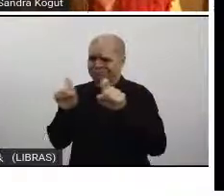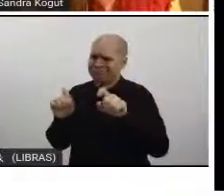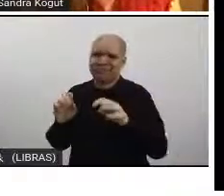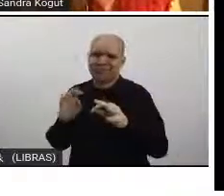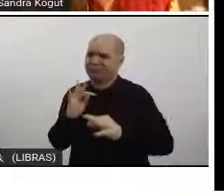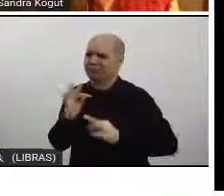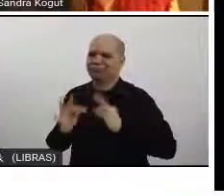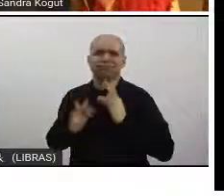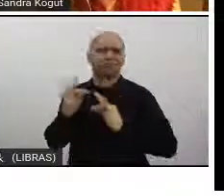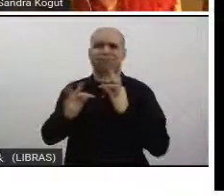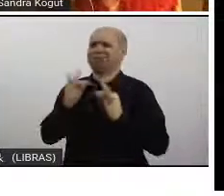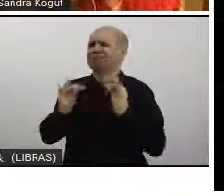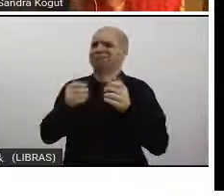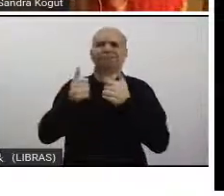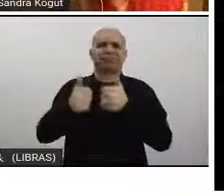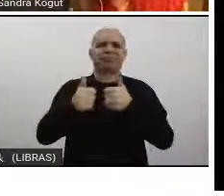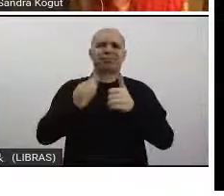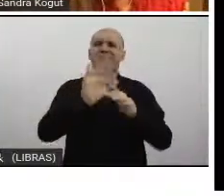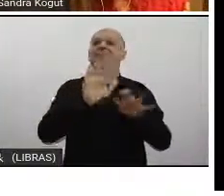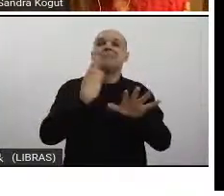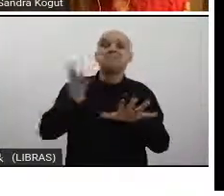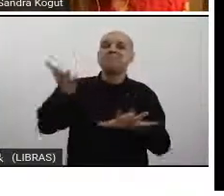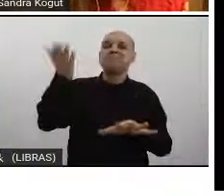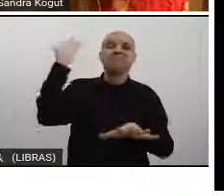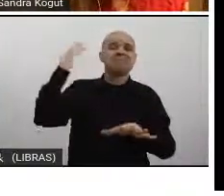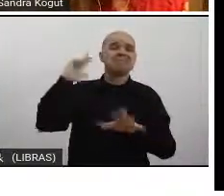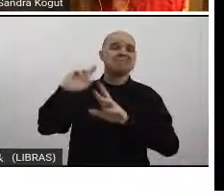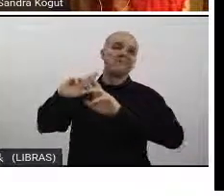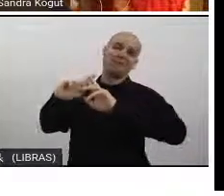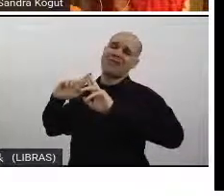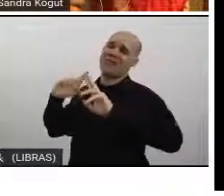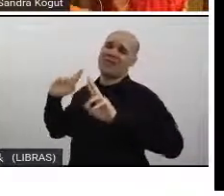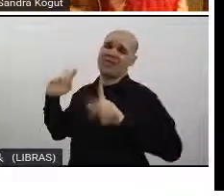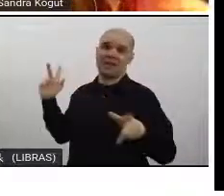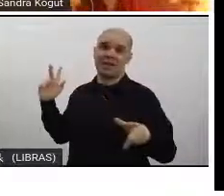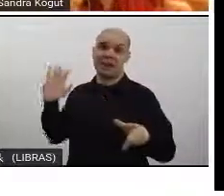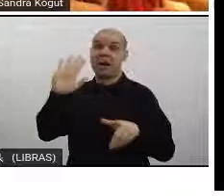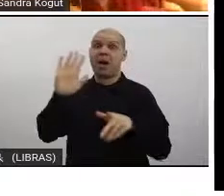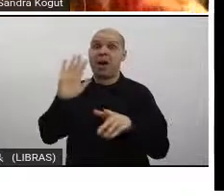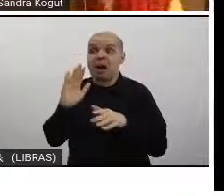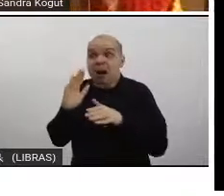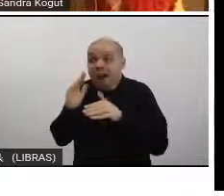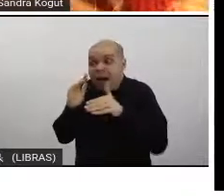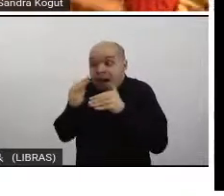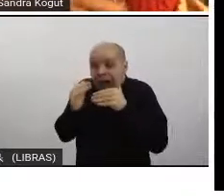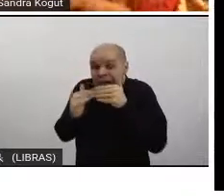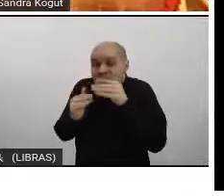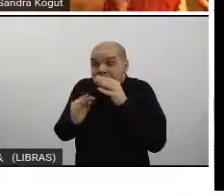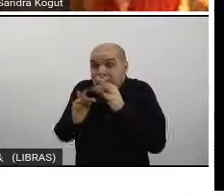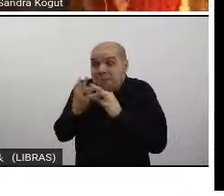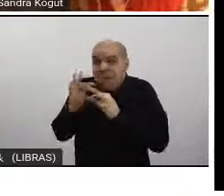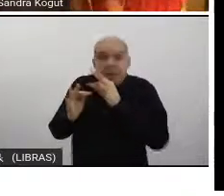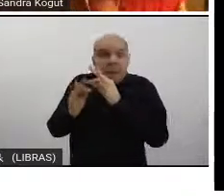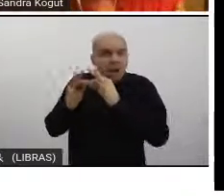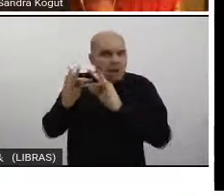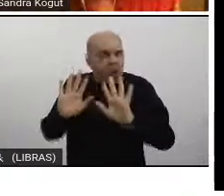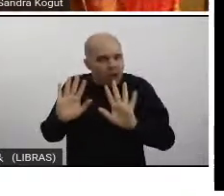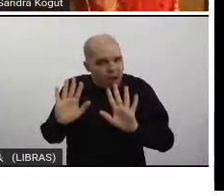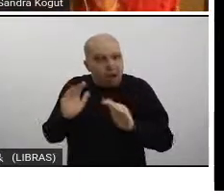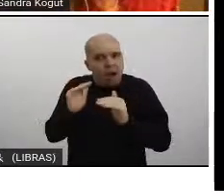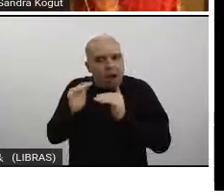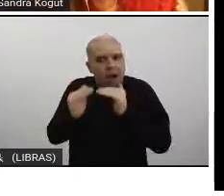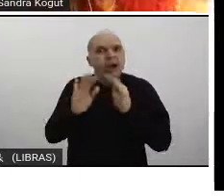mesma qualidade, tá entendendo? Então, isso eu explorava isso pensando que cada pessoa ia olhar